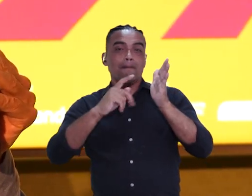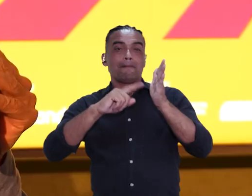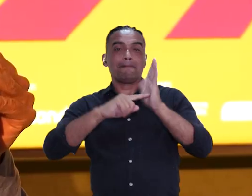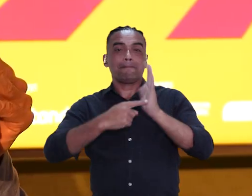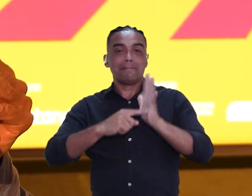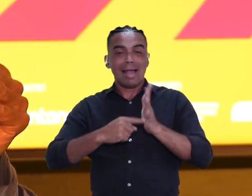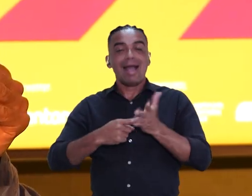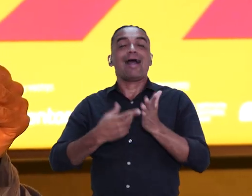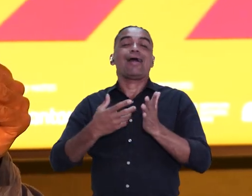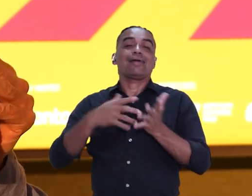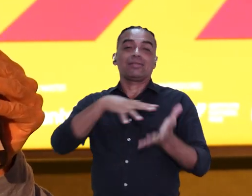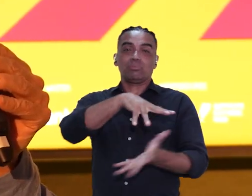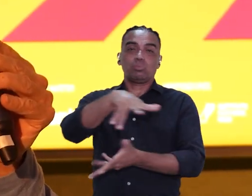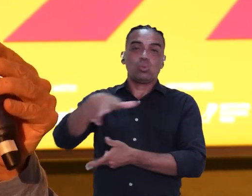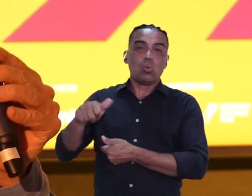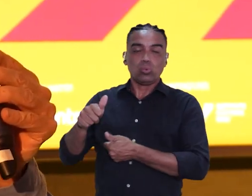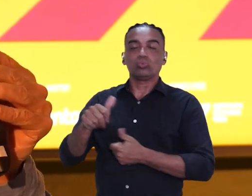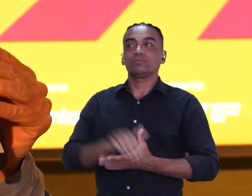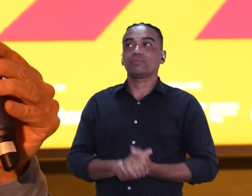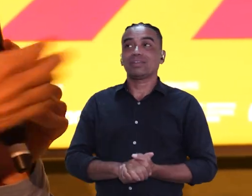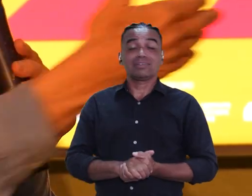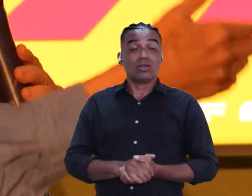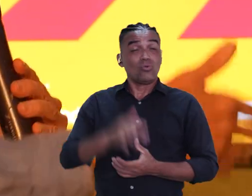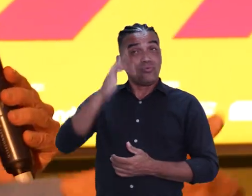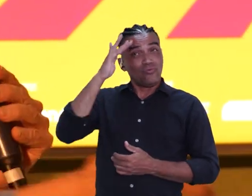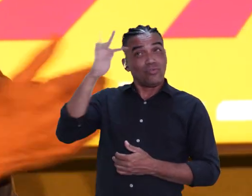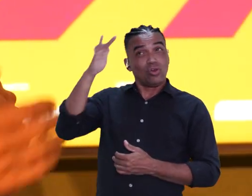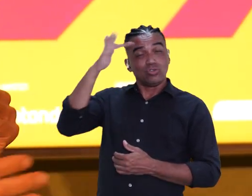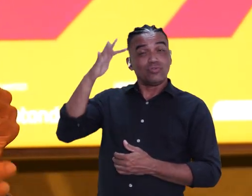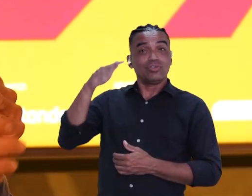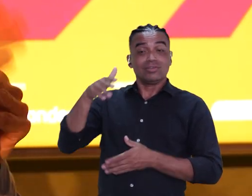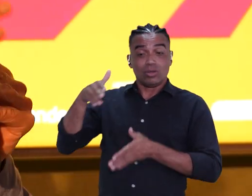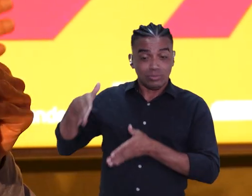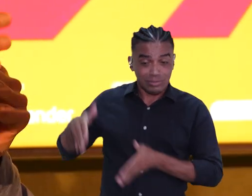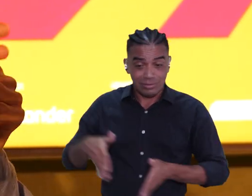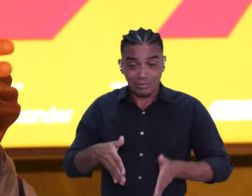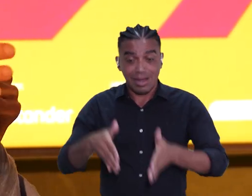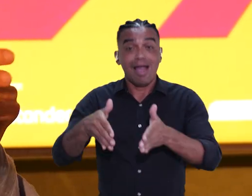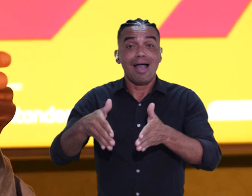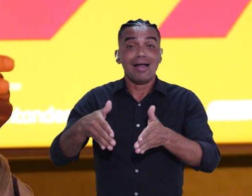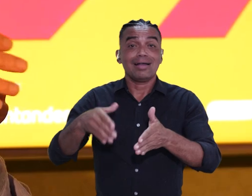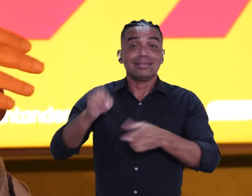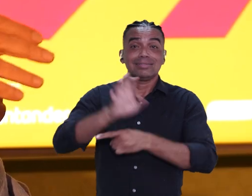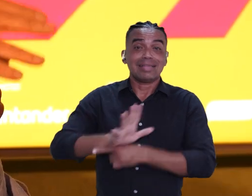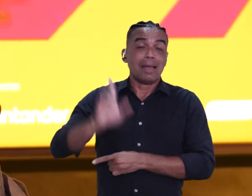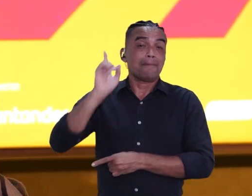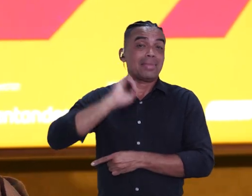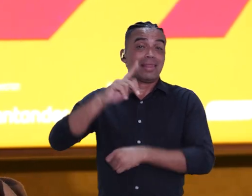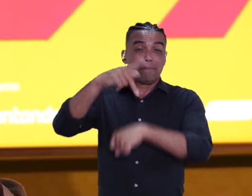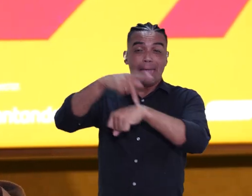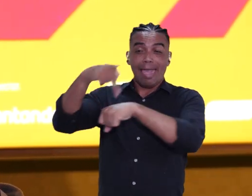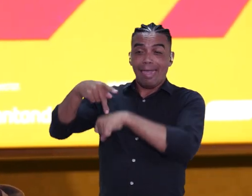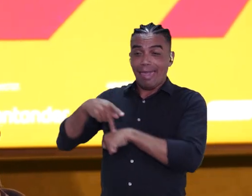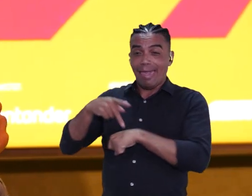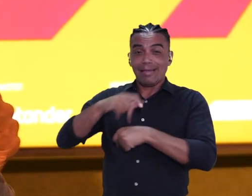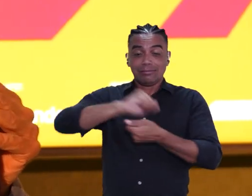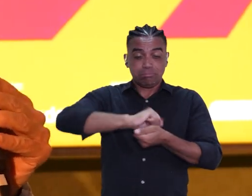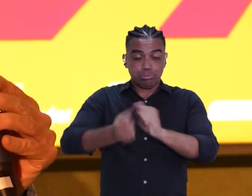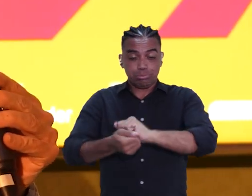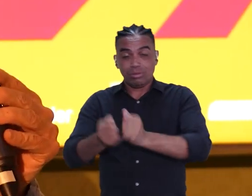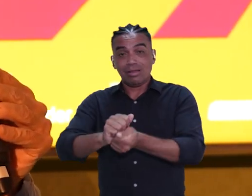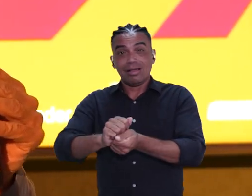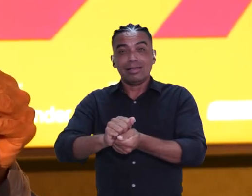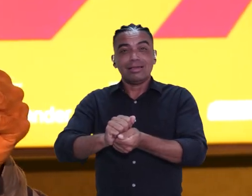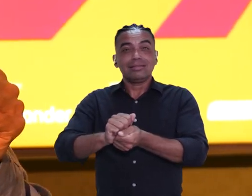dizer, filosofante, né? Sobre, na estrada pedregosa de Minas, de repente, num crepúsculo, quando